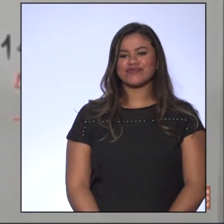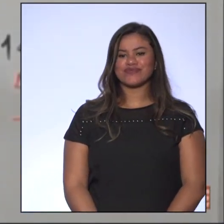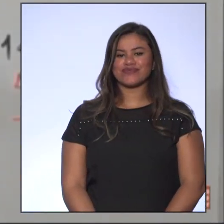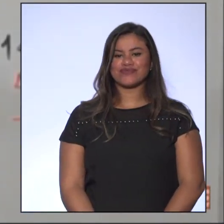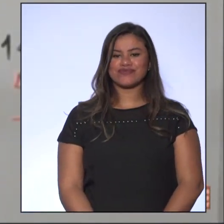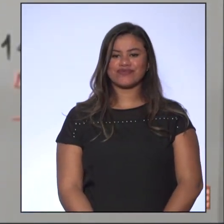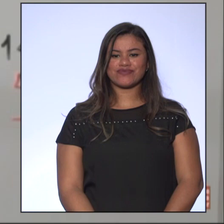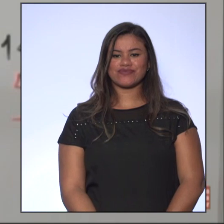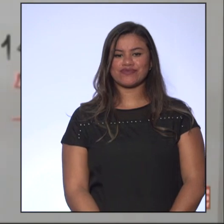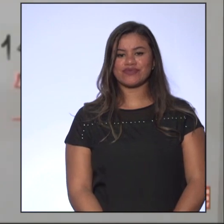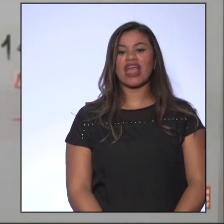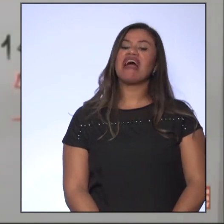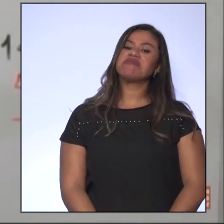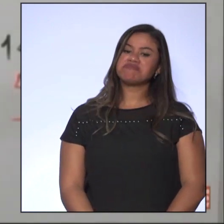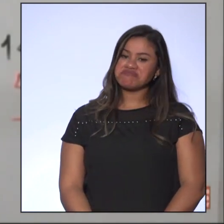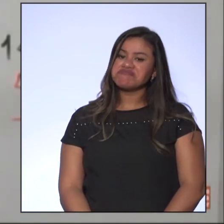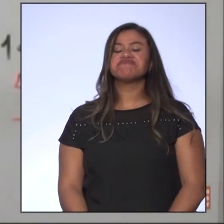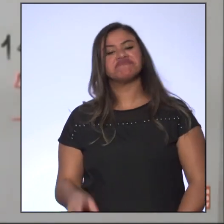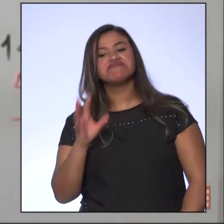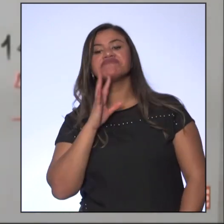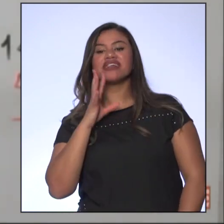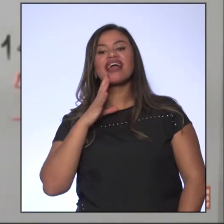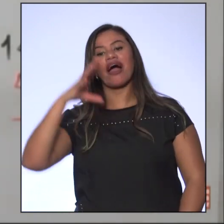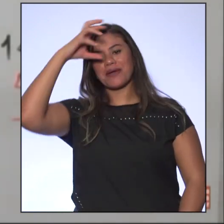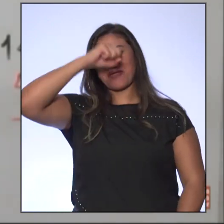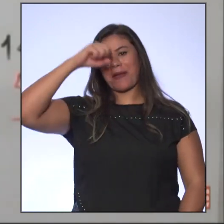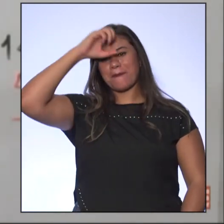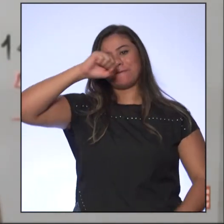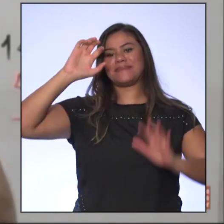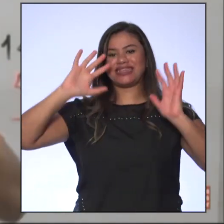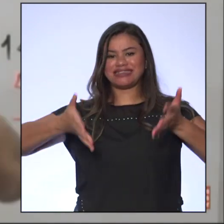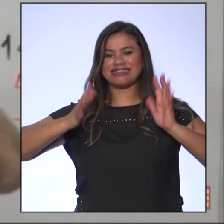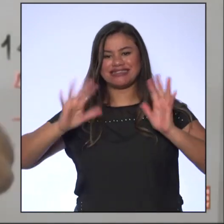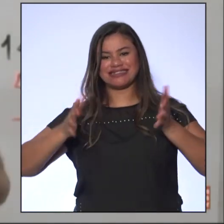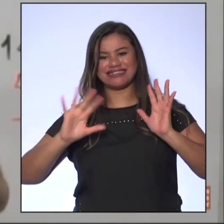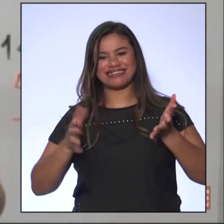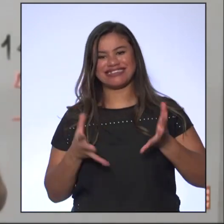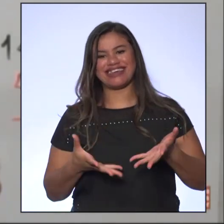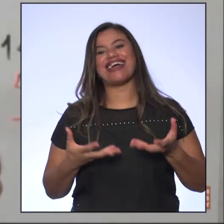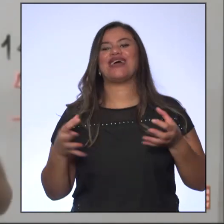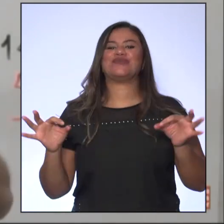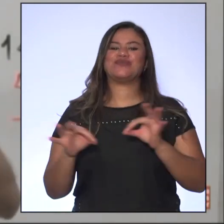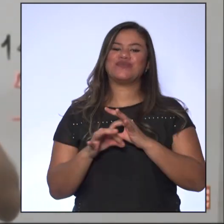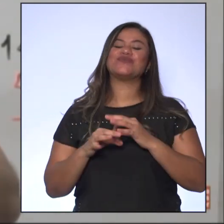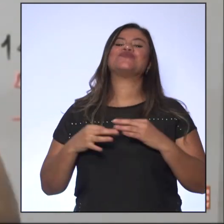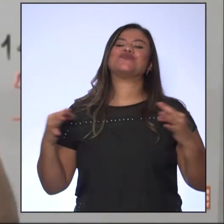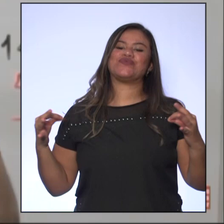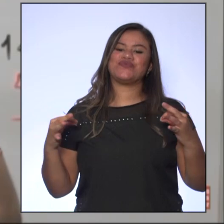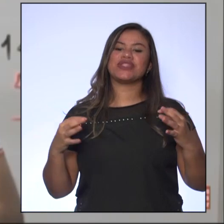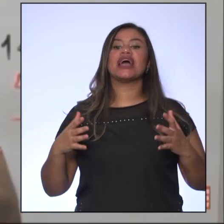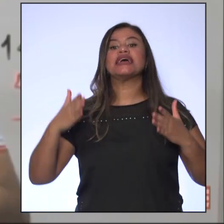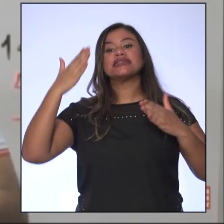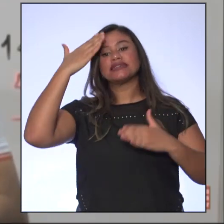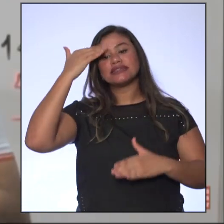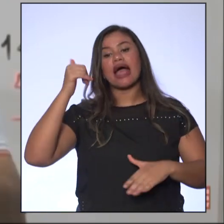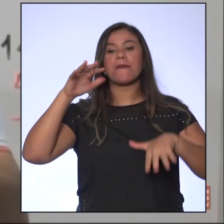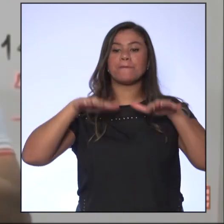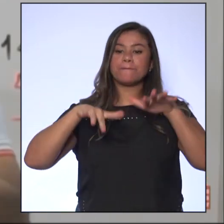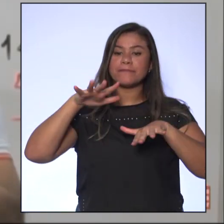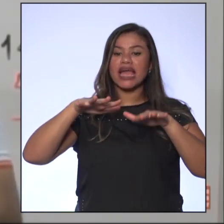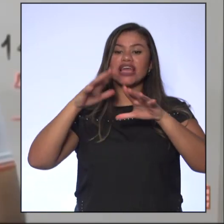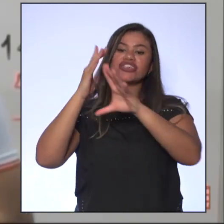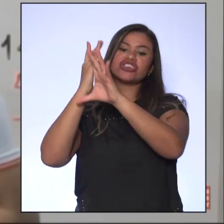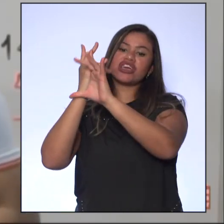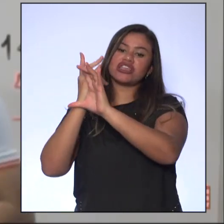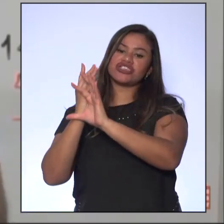já mando bem. Então, não esqueça. Você já sabe a nossa média aritmética simples. Como é a